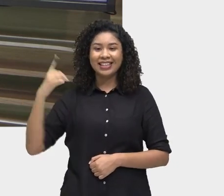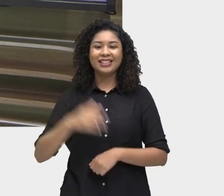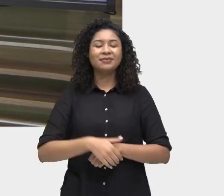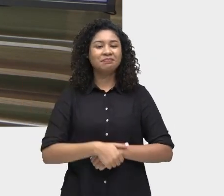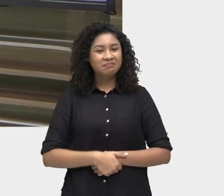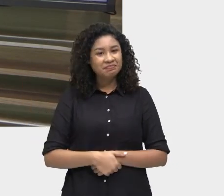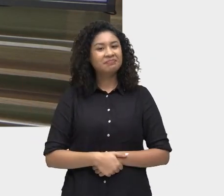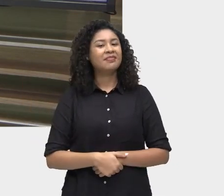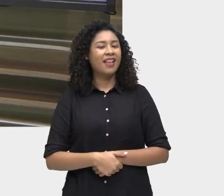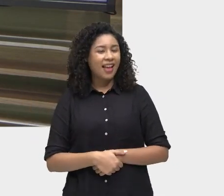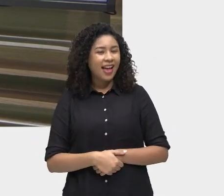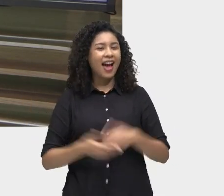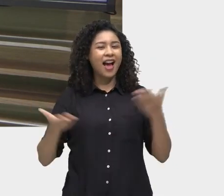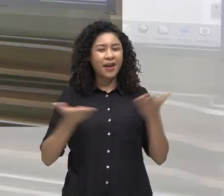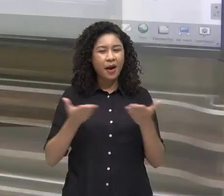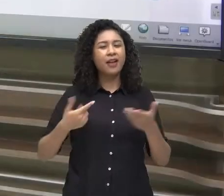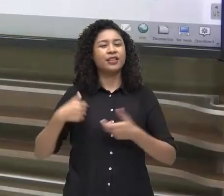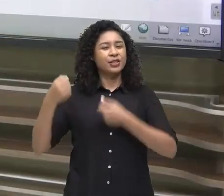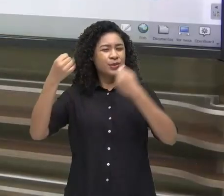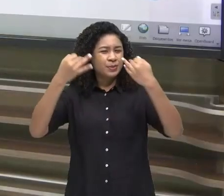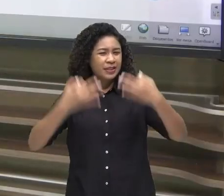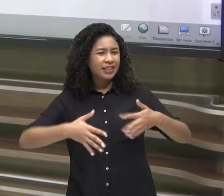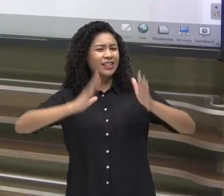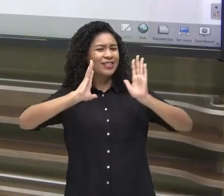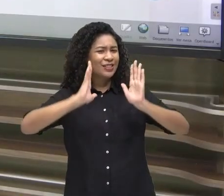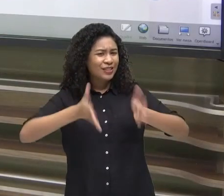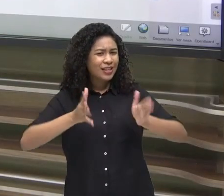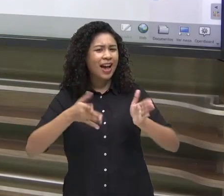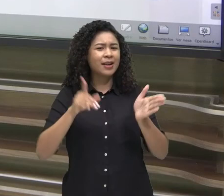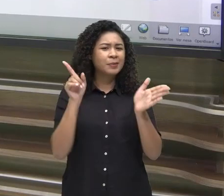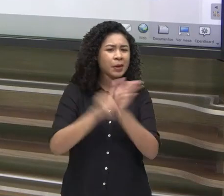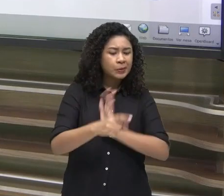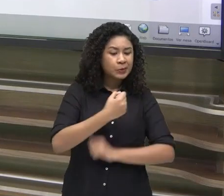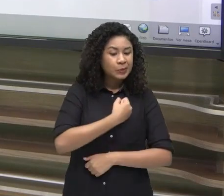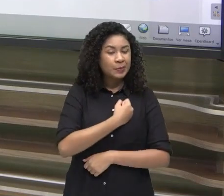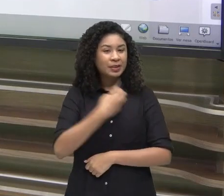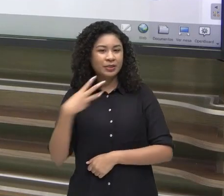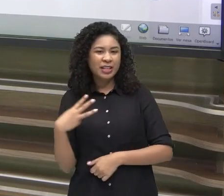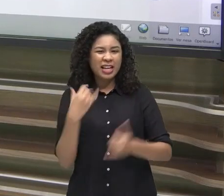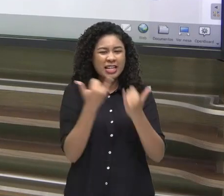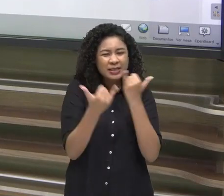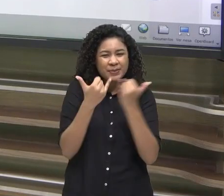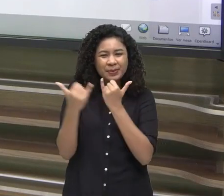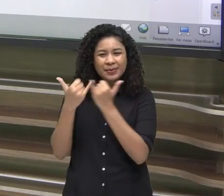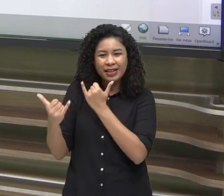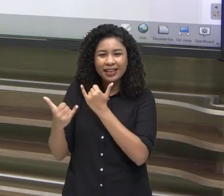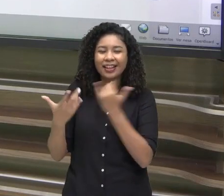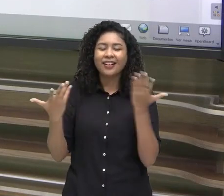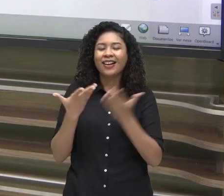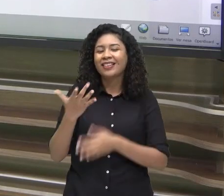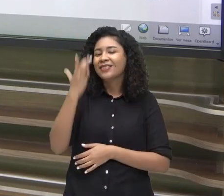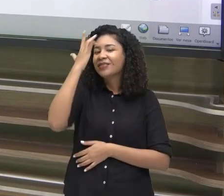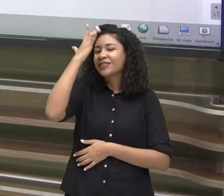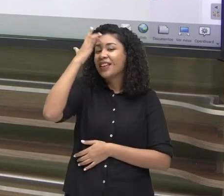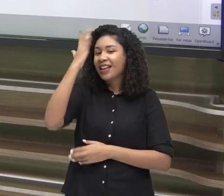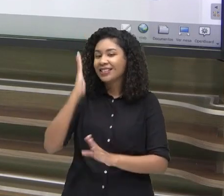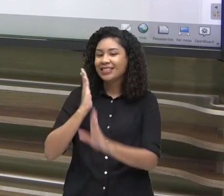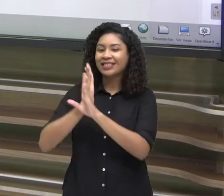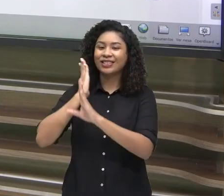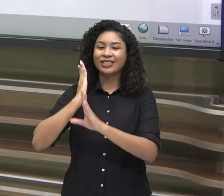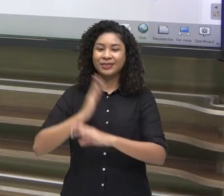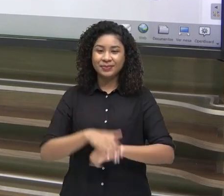mecânica. Agora sim, né, que a gente já comentou bastante ali na questão de número 3, aparecida aí com a 4, agora ficou fácil. Tem mais outra